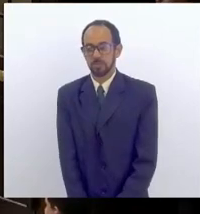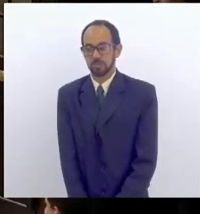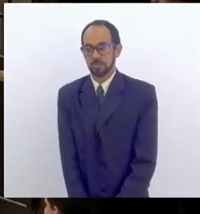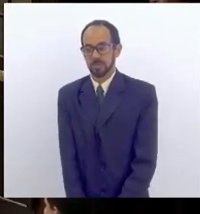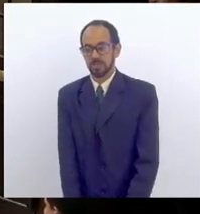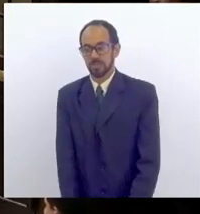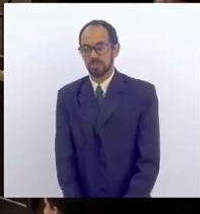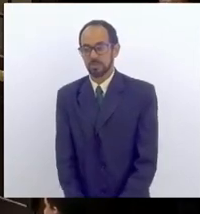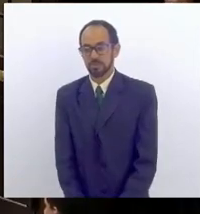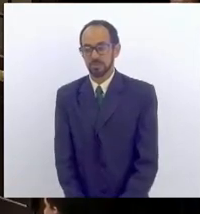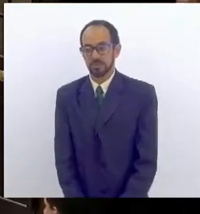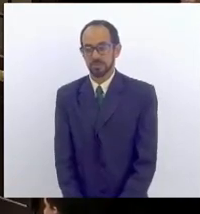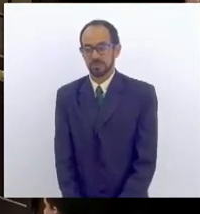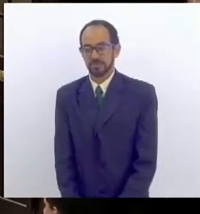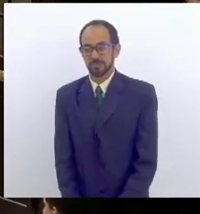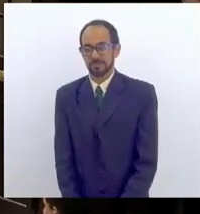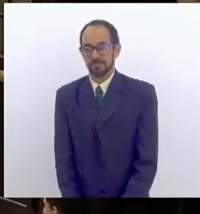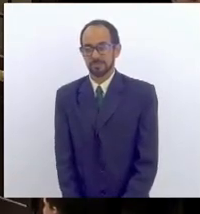Mas aí cada uma tem que...